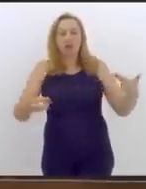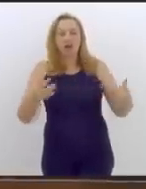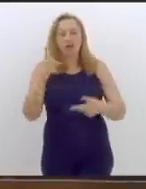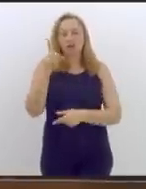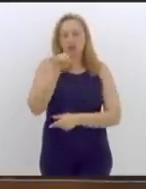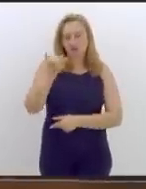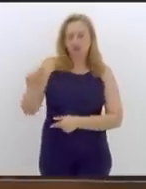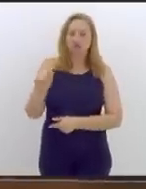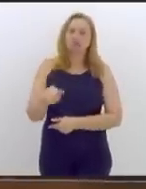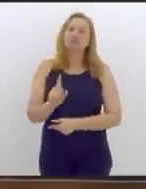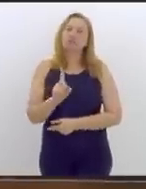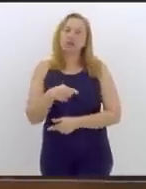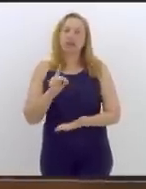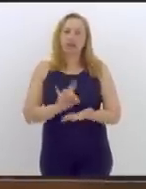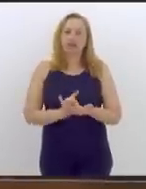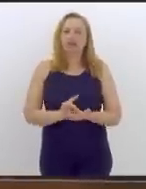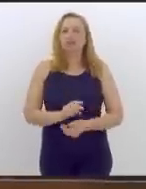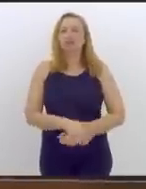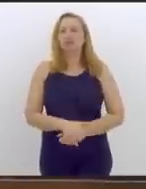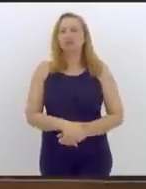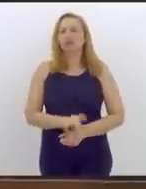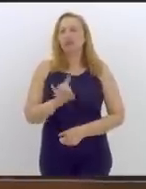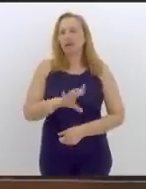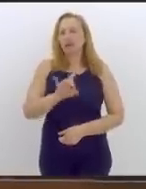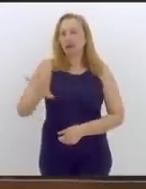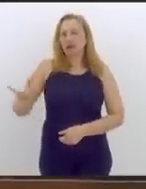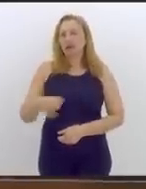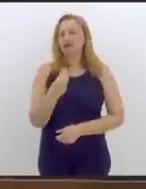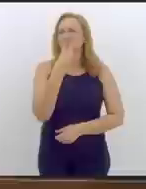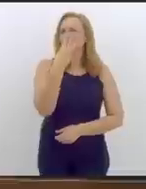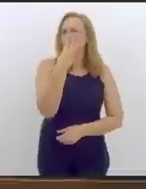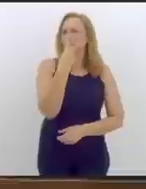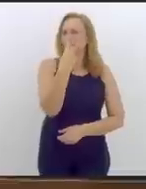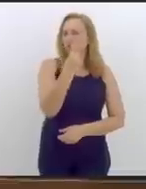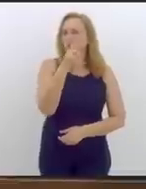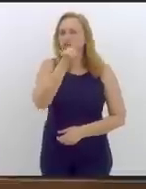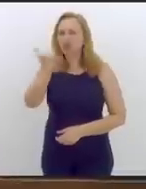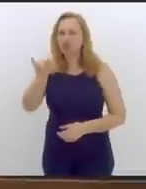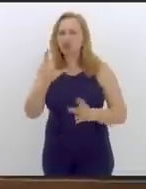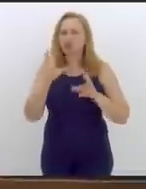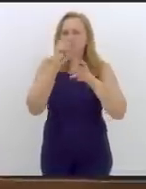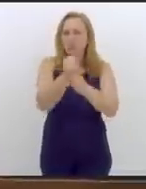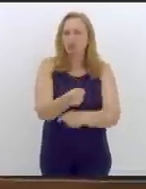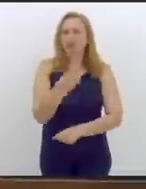essa é a grande realidade a cada um dia trabalhado equivale a três